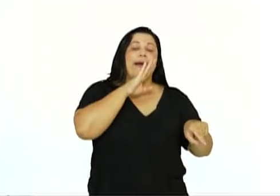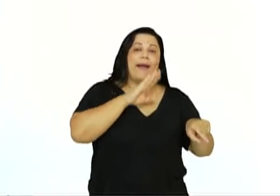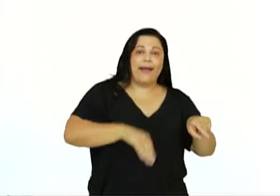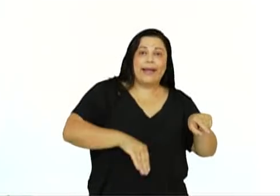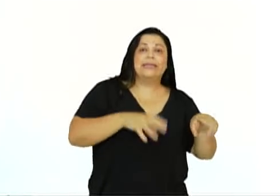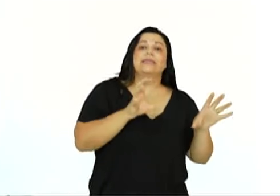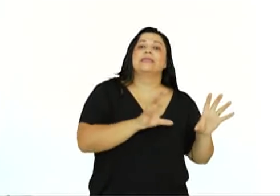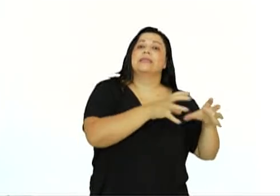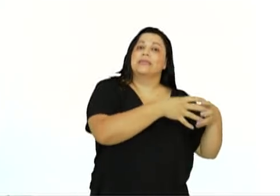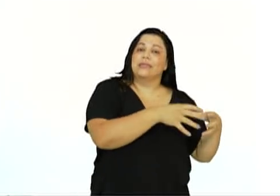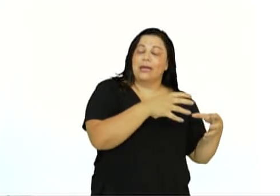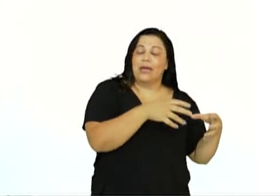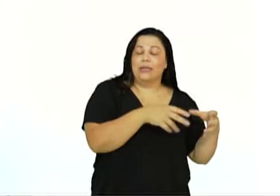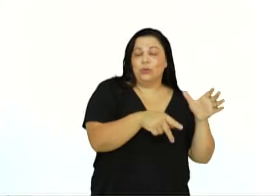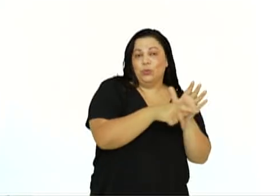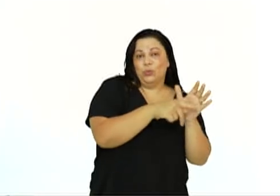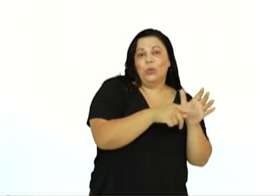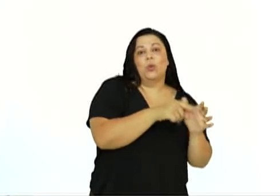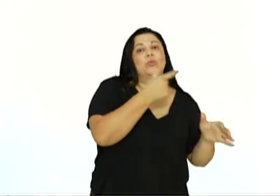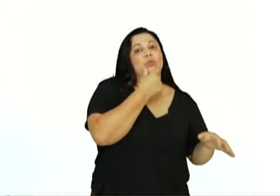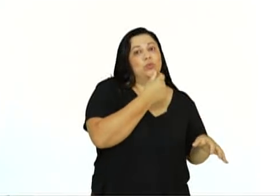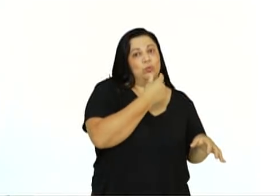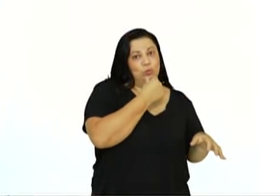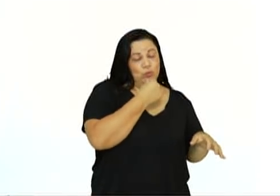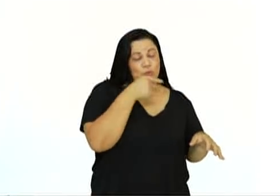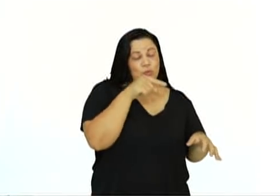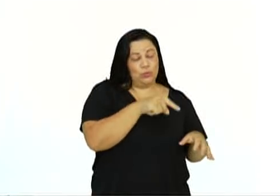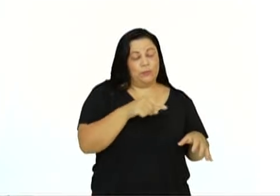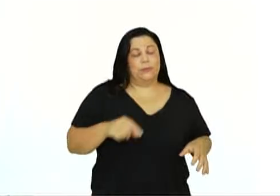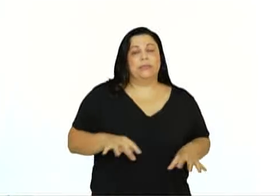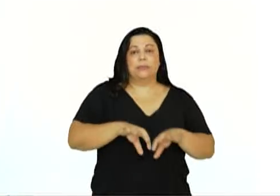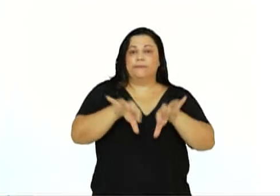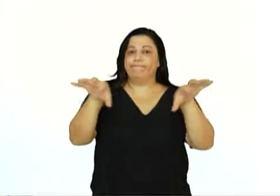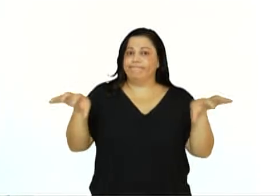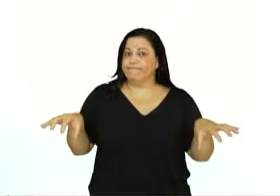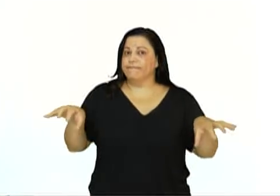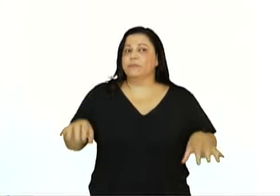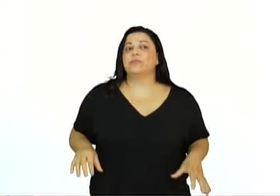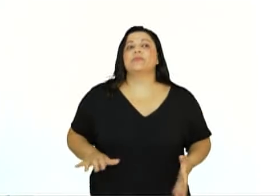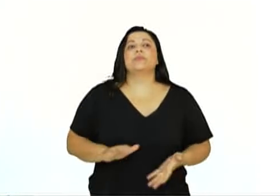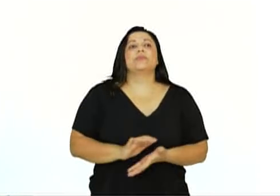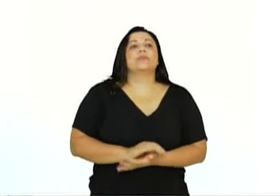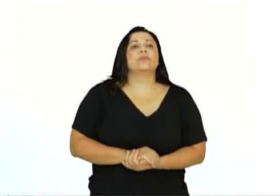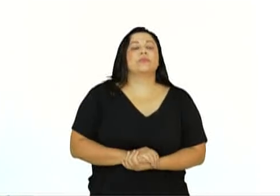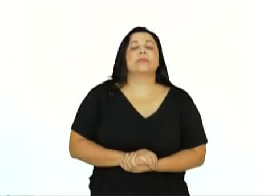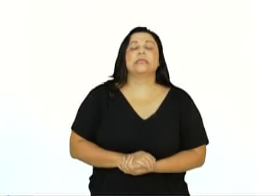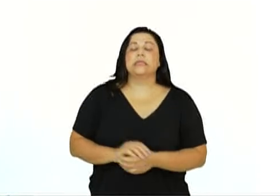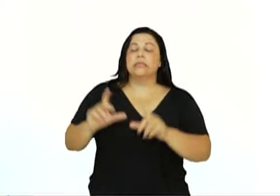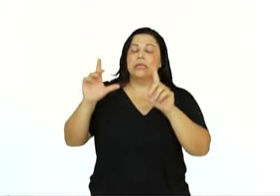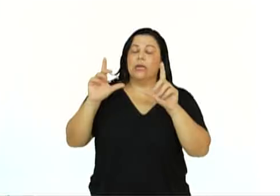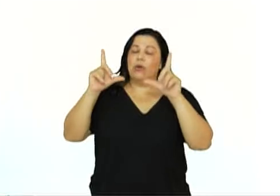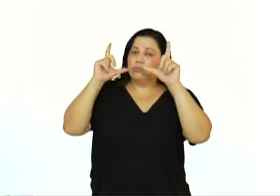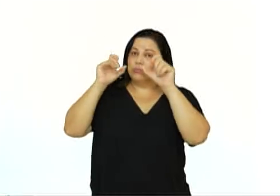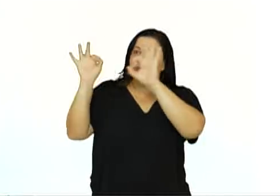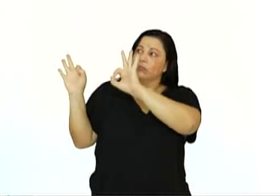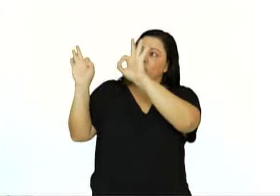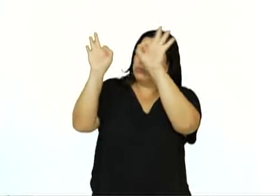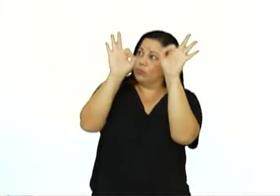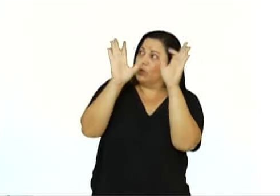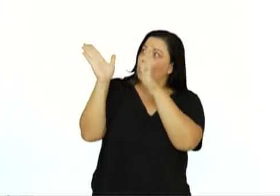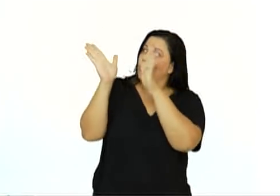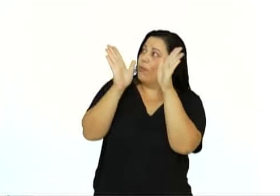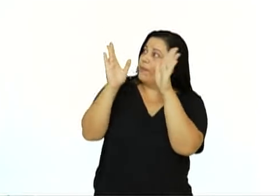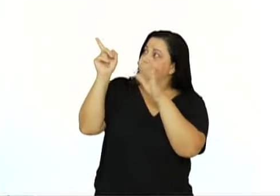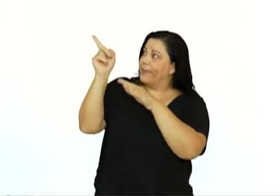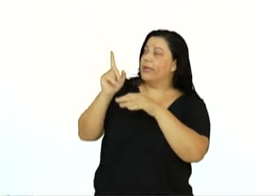casas de banhos e termas eram destinados aos homens. Então eu trago aqui uma foto, né, uma imagem de um